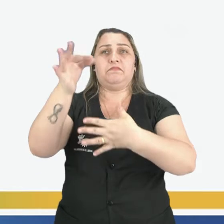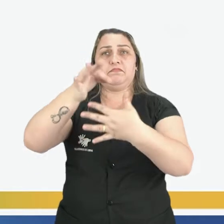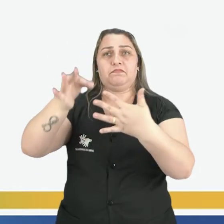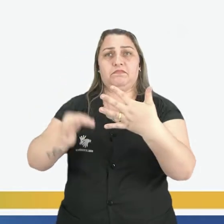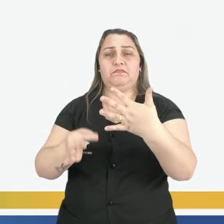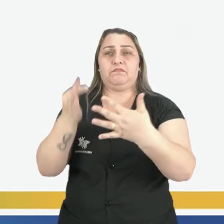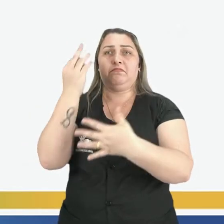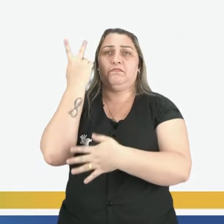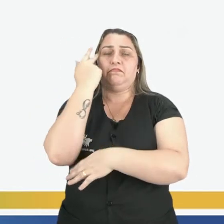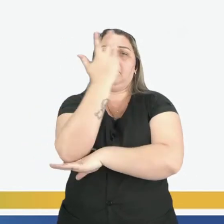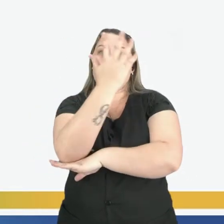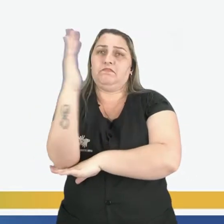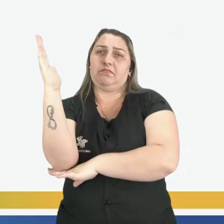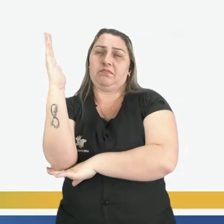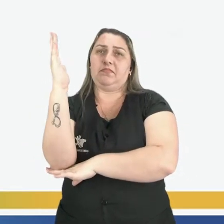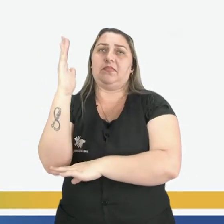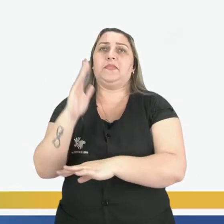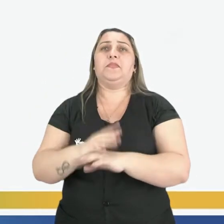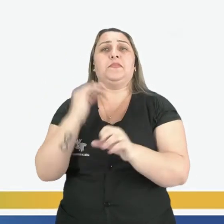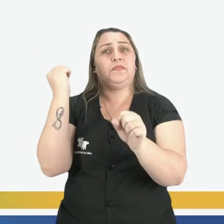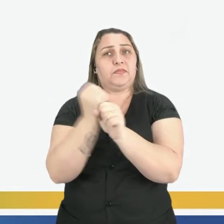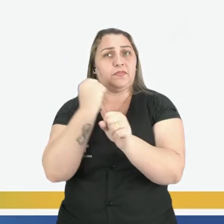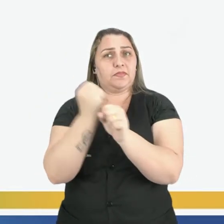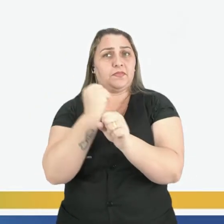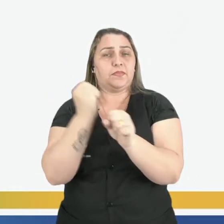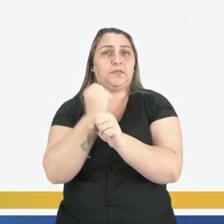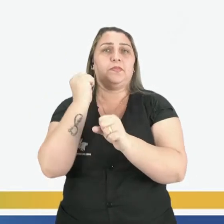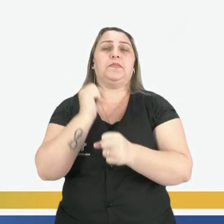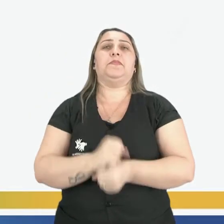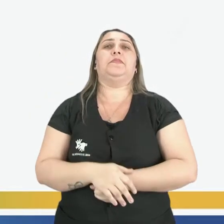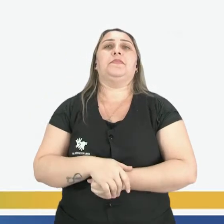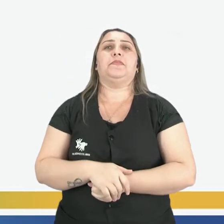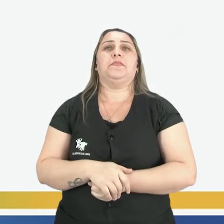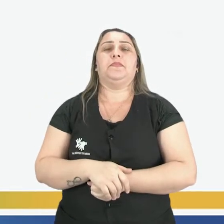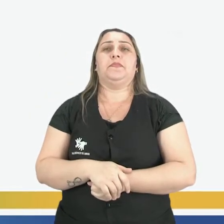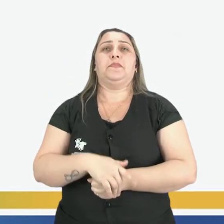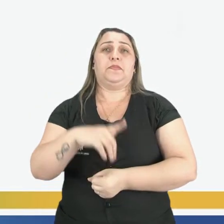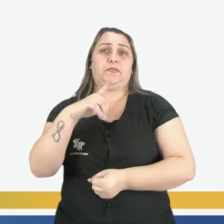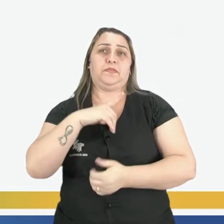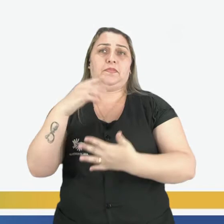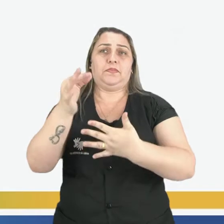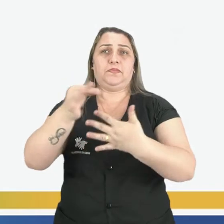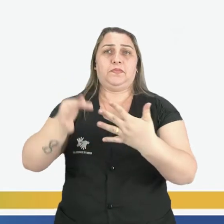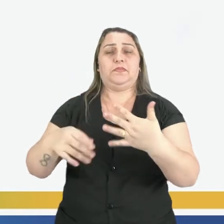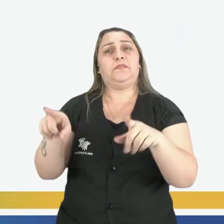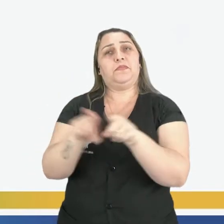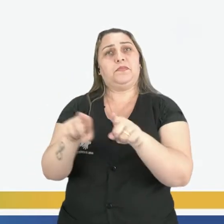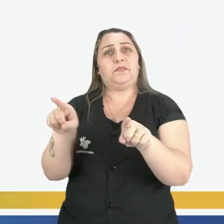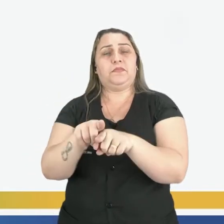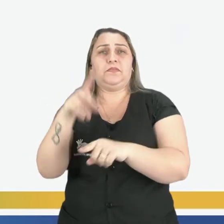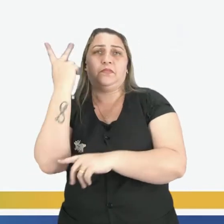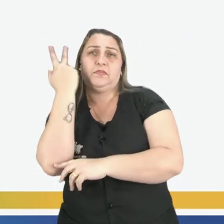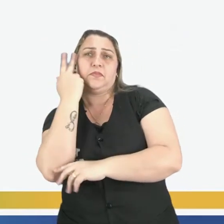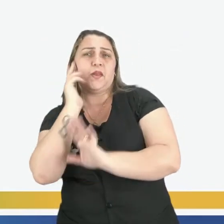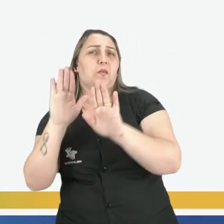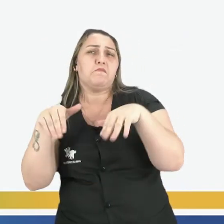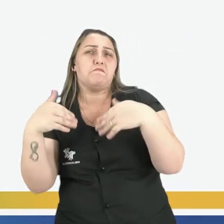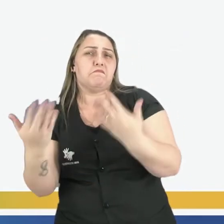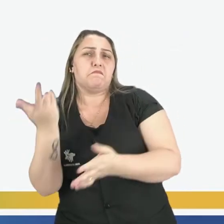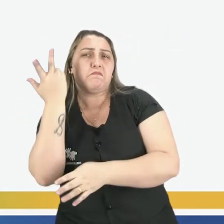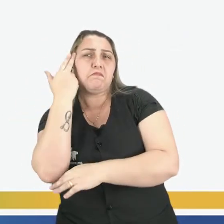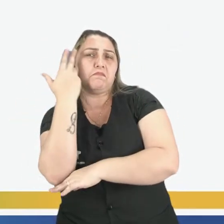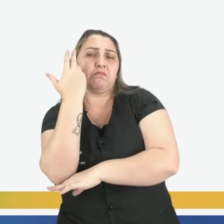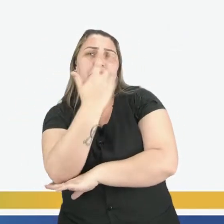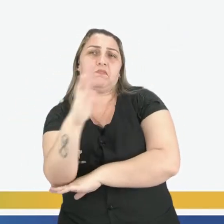da paisagem são o quê? As construções. Muito bem. Tem elemento também natural. Quais são os elementos